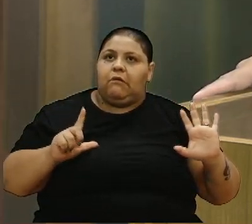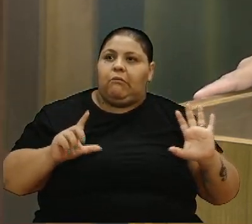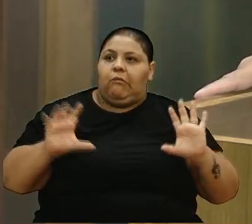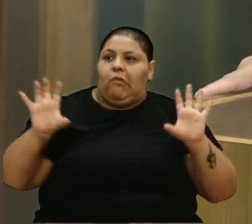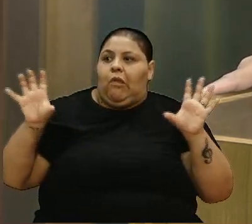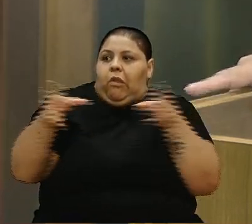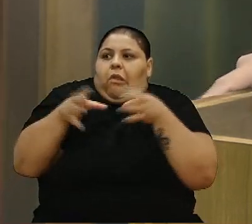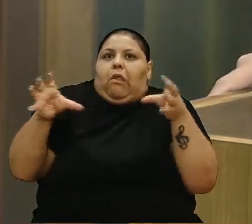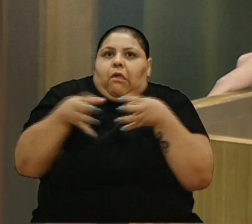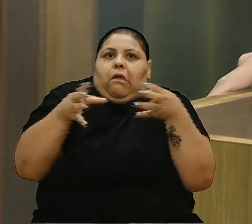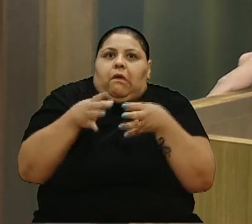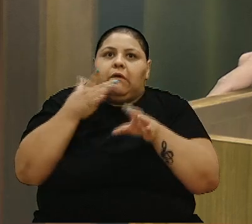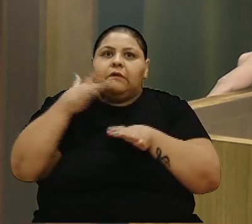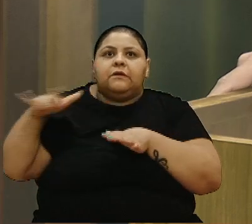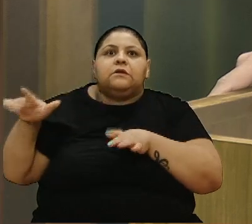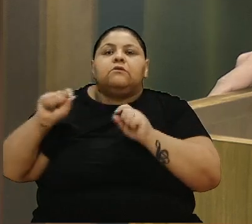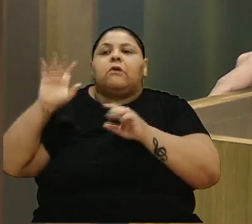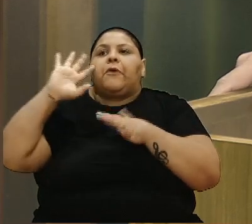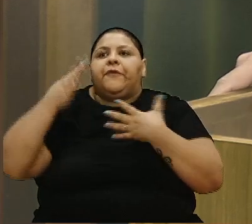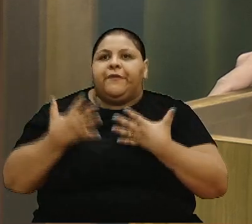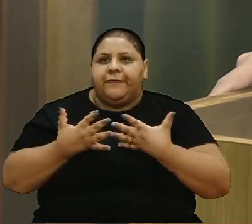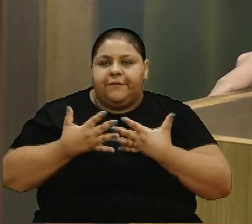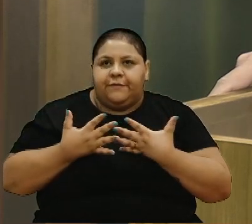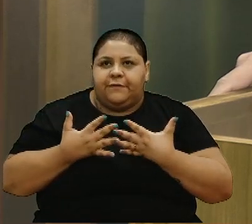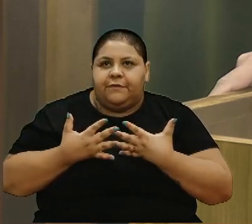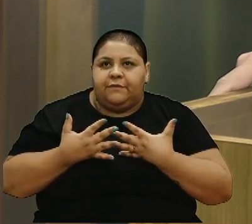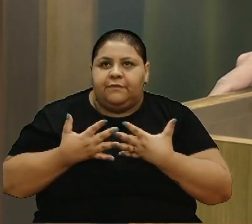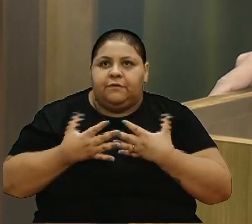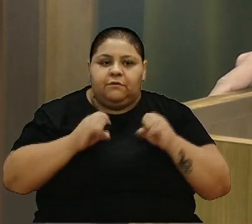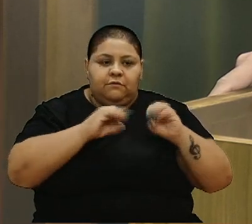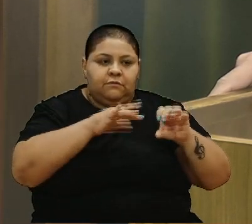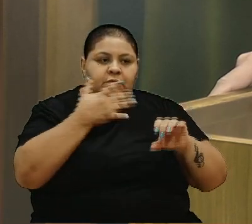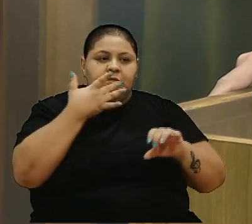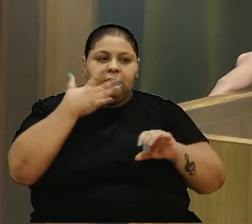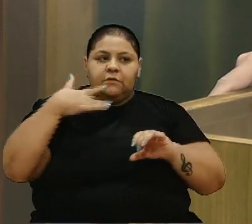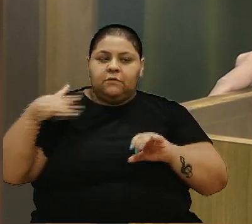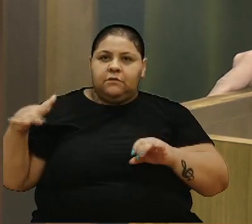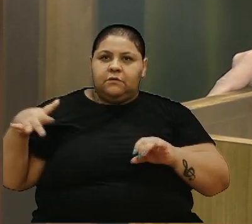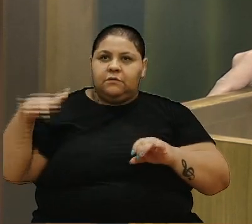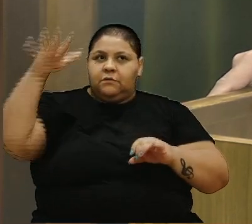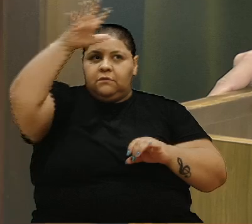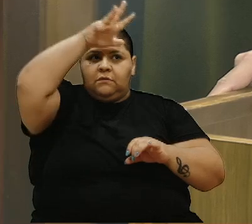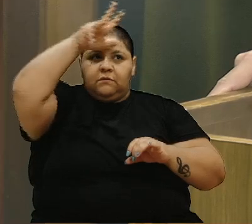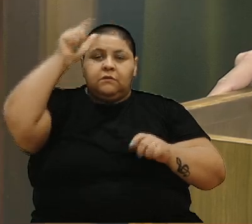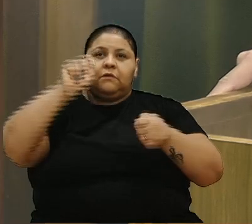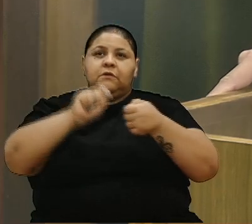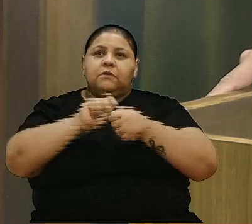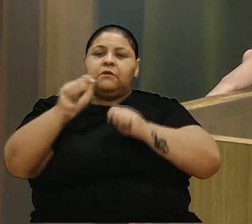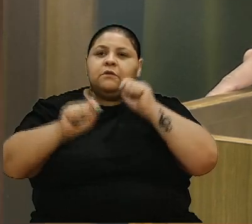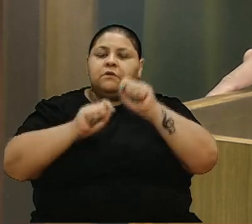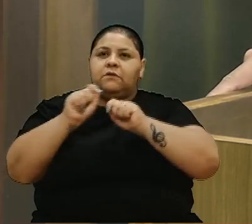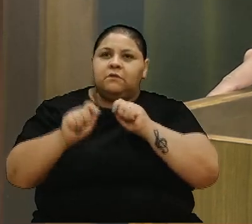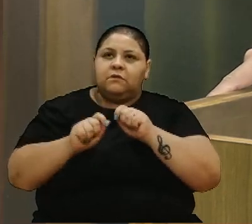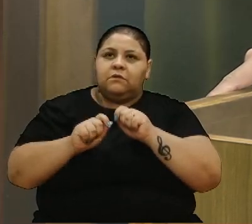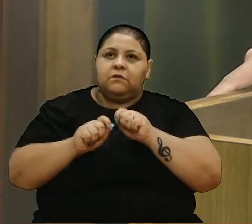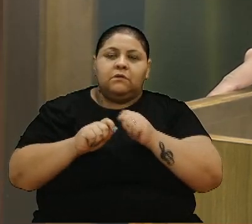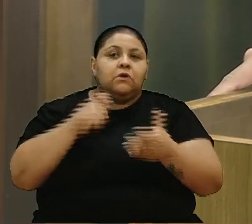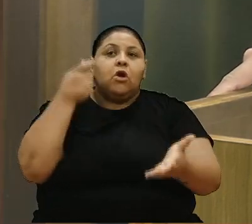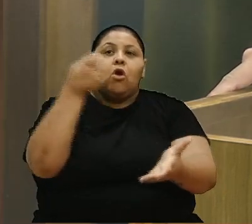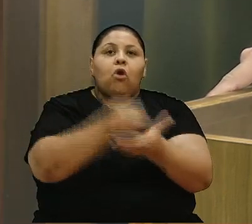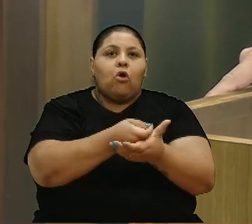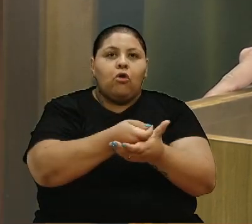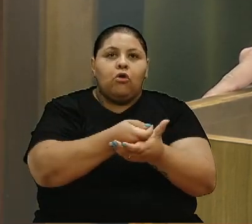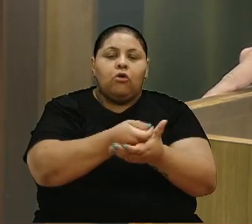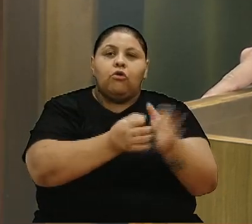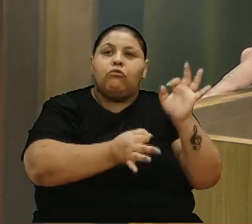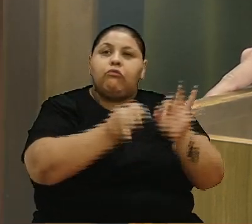crianças. Aí o que acontece é o seguinte, na educação infantil, o município faz o quê? Compra a vaga, judicializa e tem que